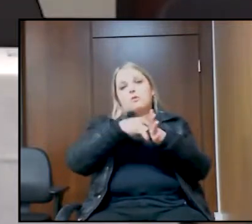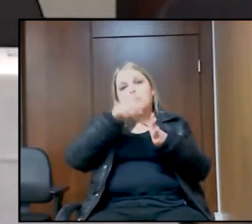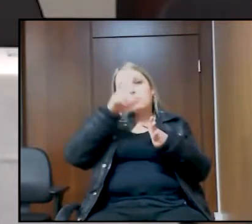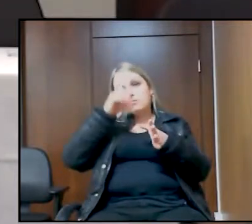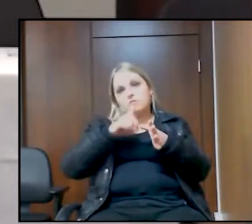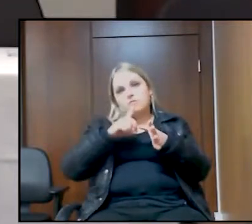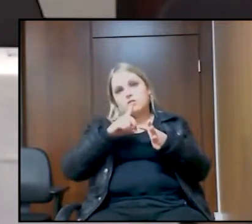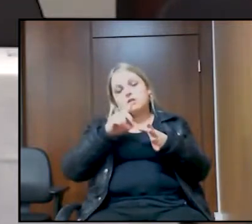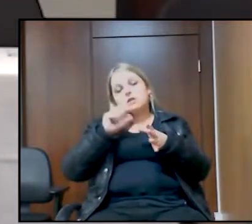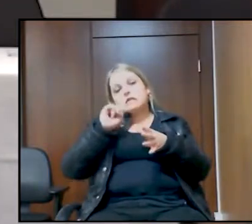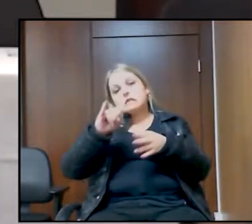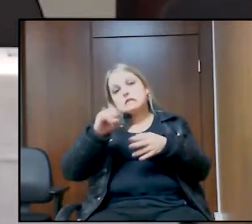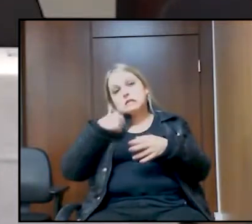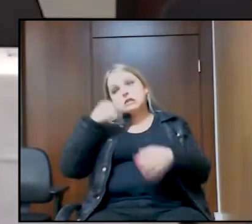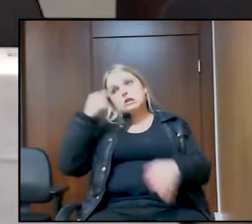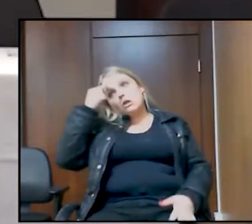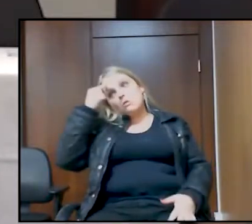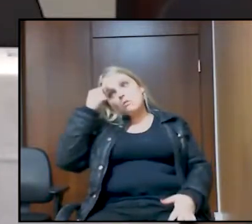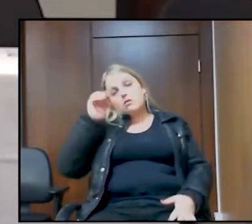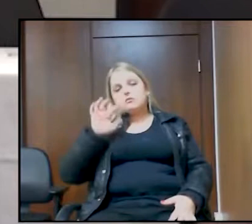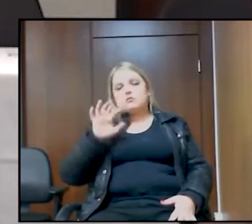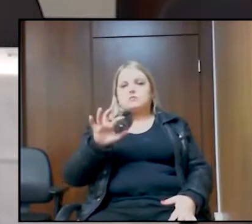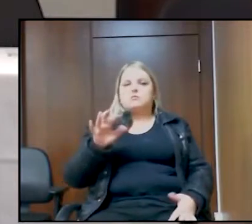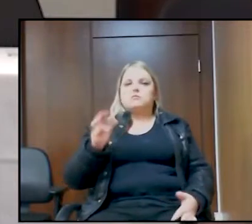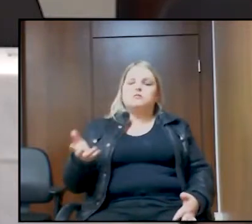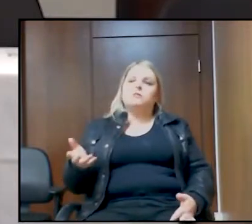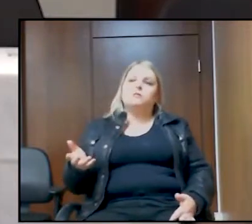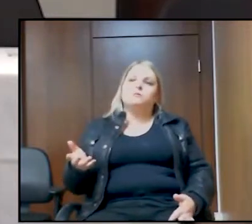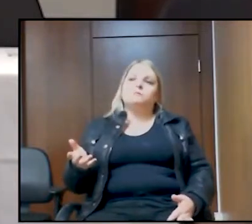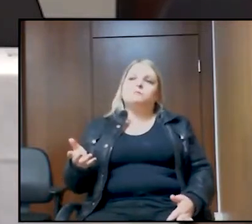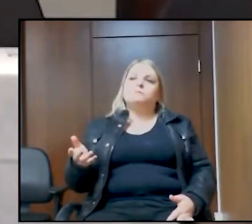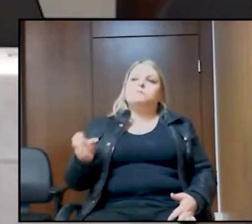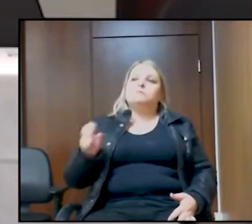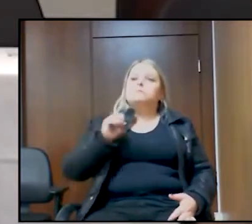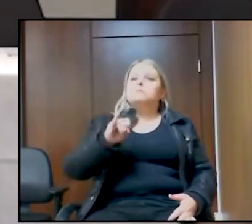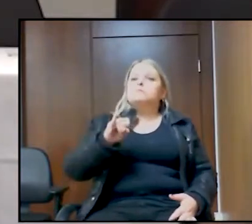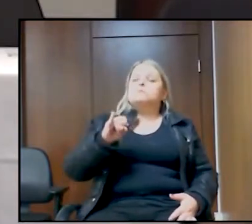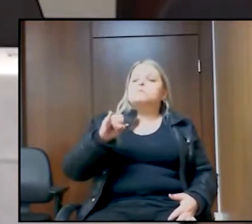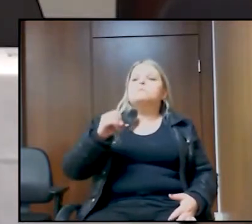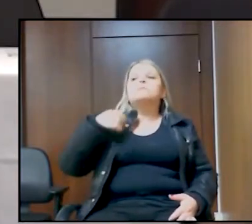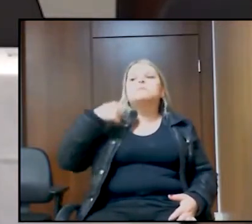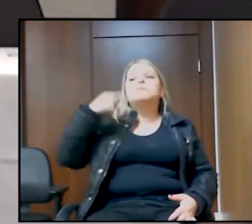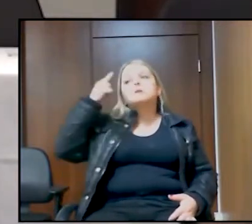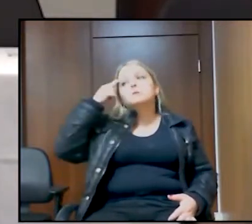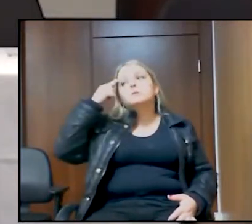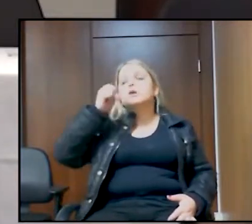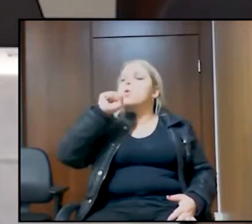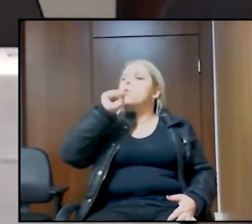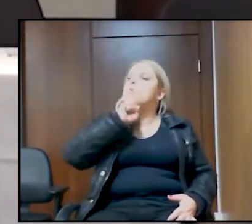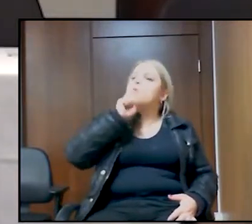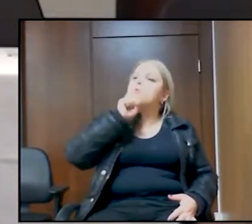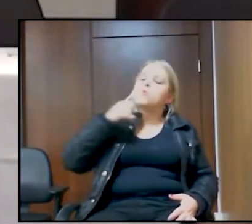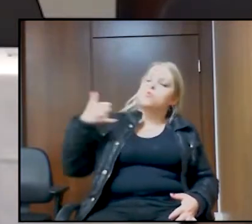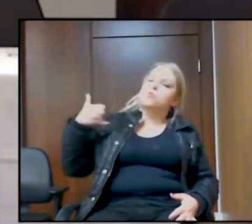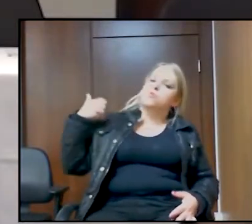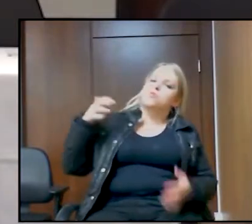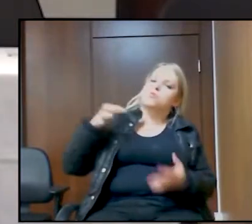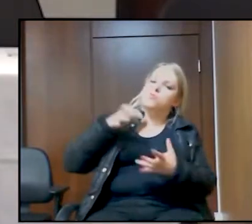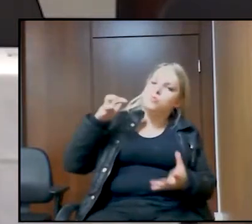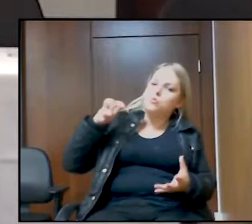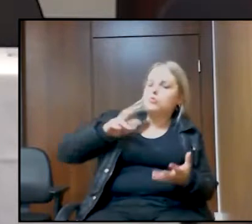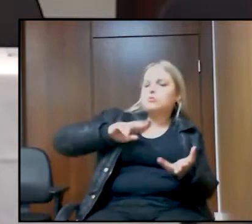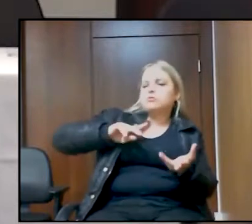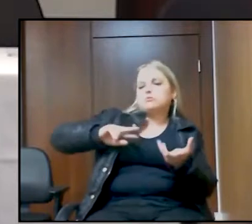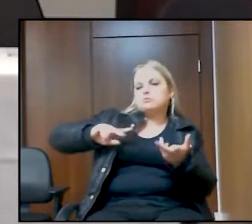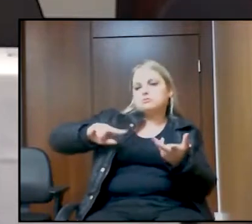Se fôssemos pensar assim, dessa maneira. Então, e aí, se fôssemos pensar a questão do idoso, outro tanto e tal, né? Eu